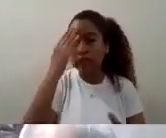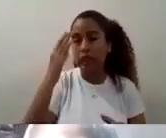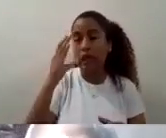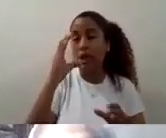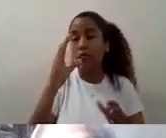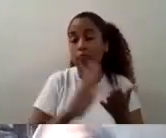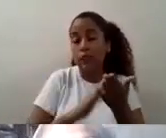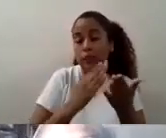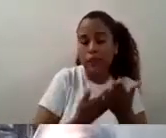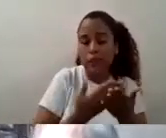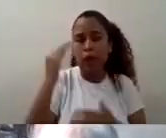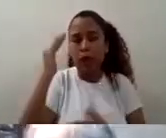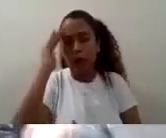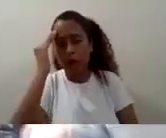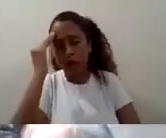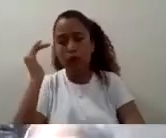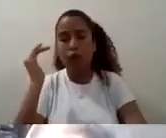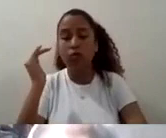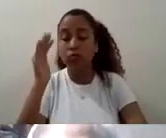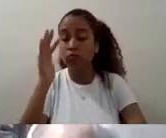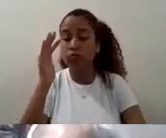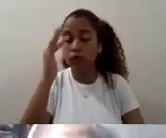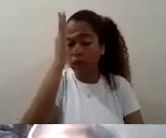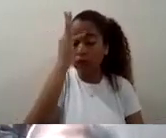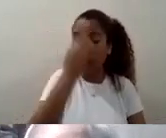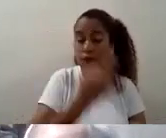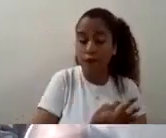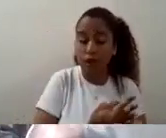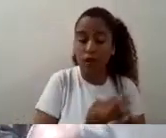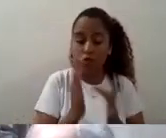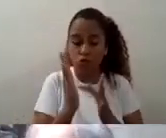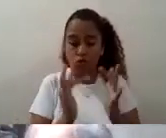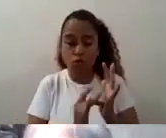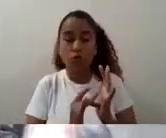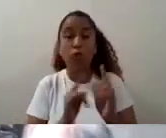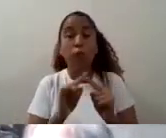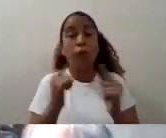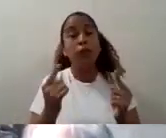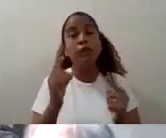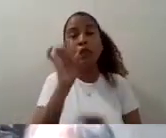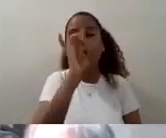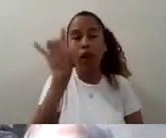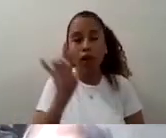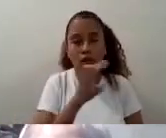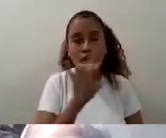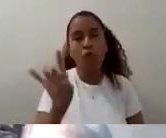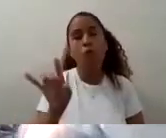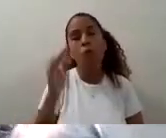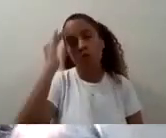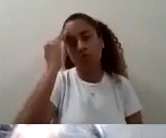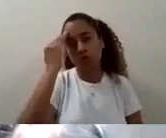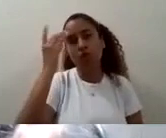e compreensões da fé em Jesus Cristo, mas cada uma dessas compreensões são